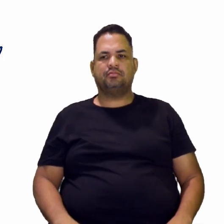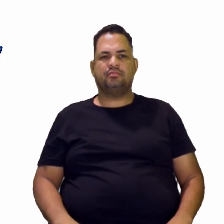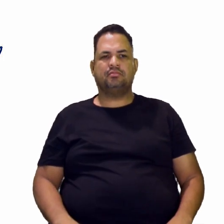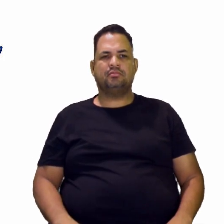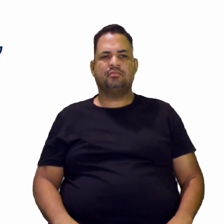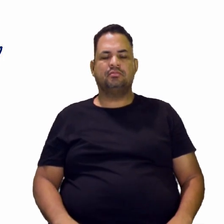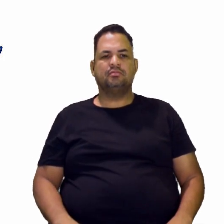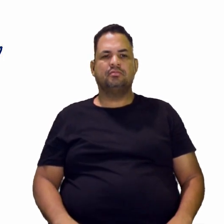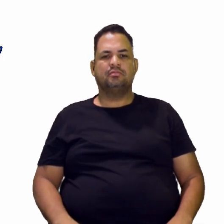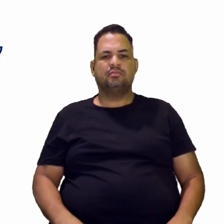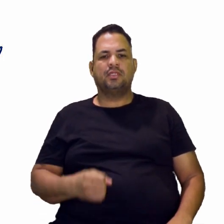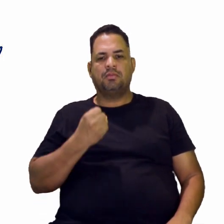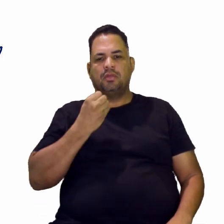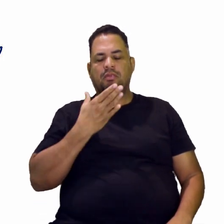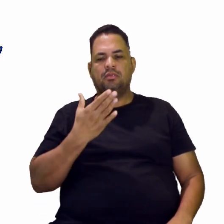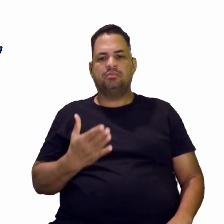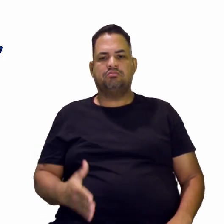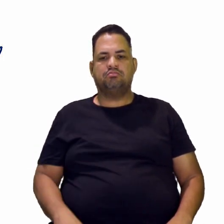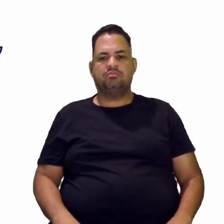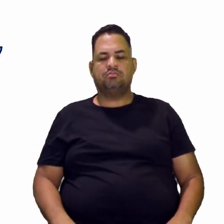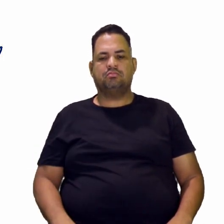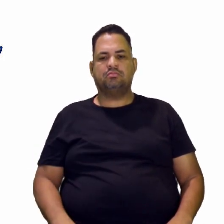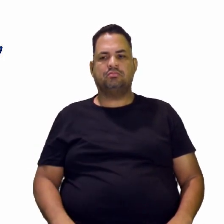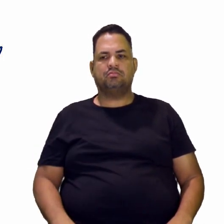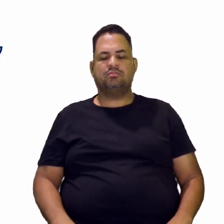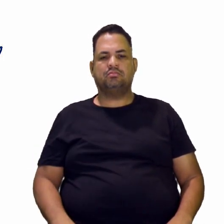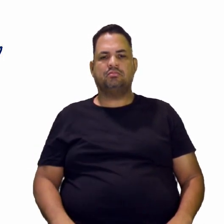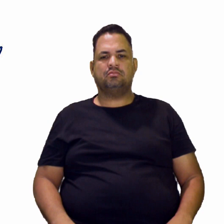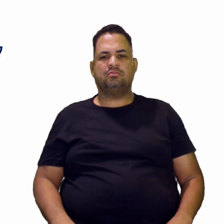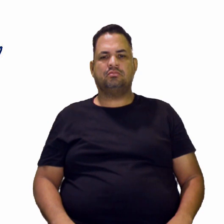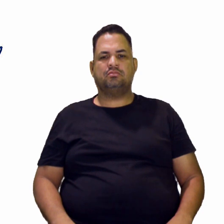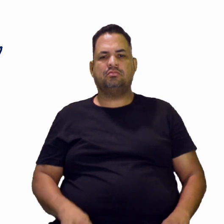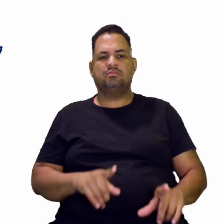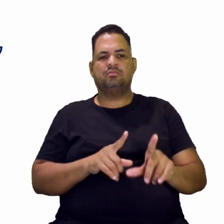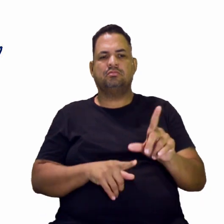sobrevivência. Tá bom, pessoal? Então, essa questão